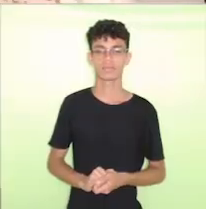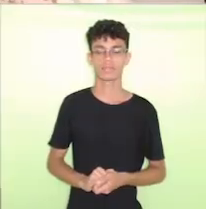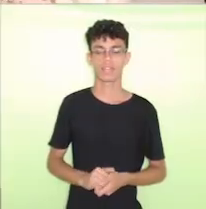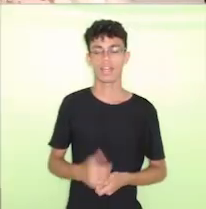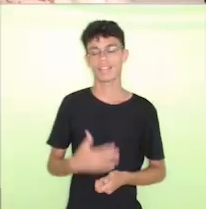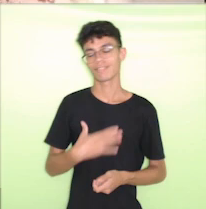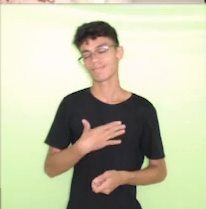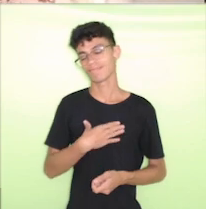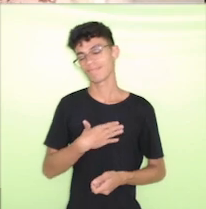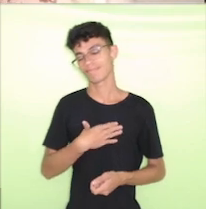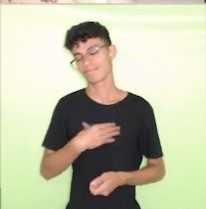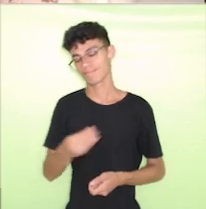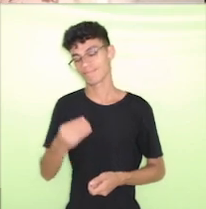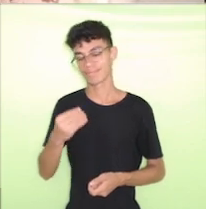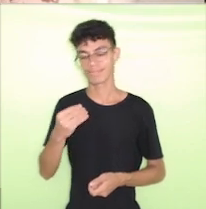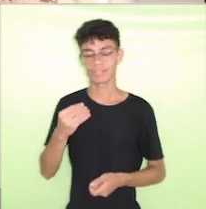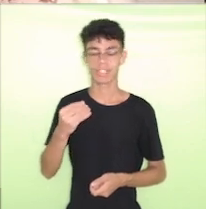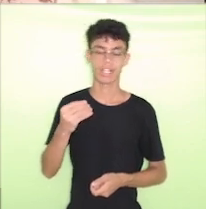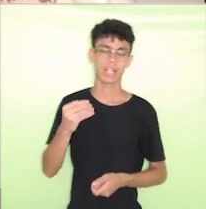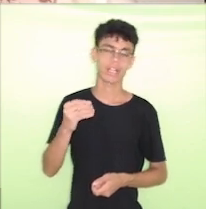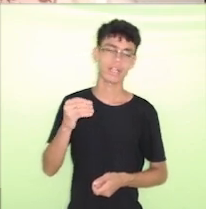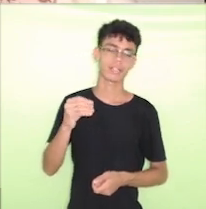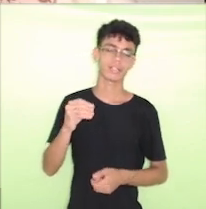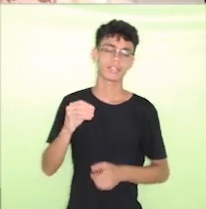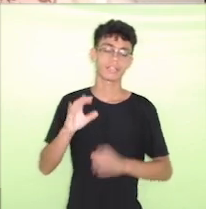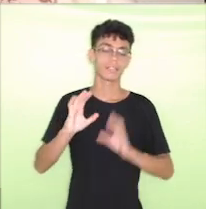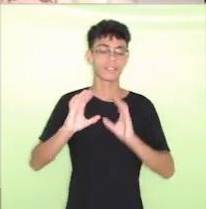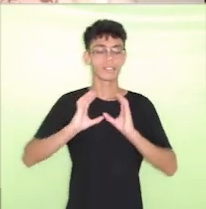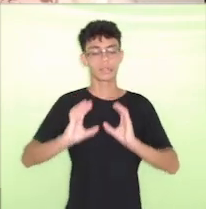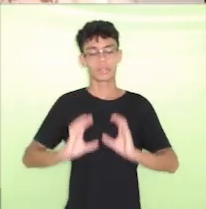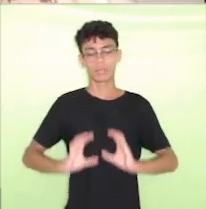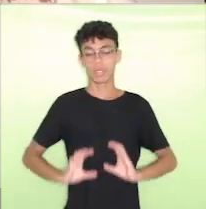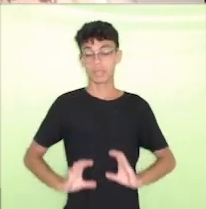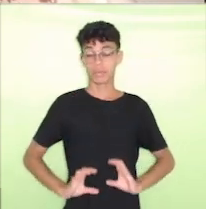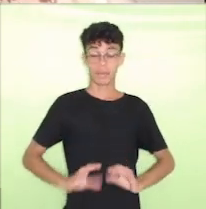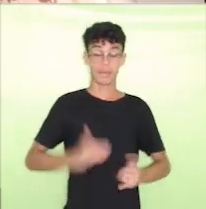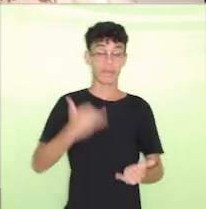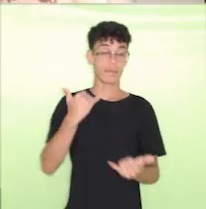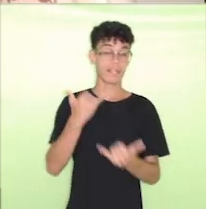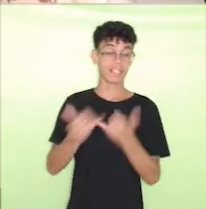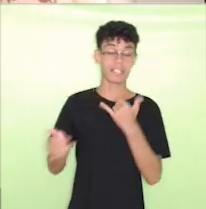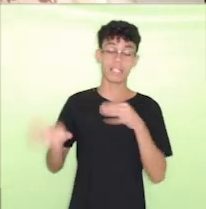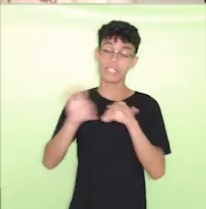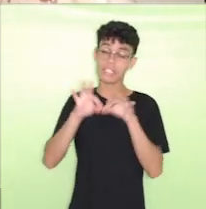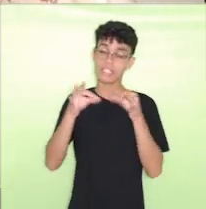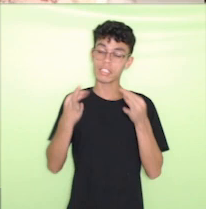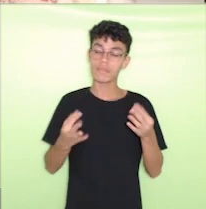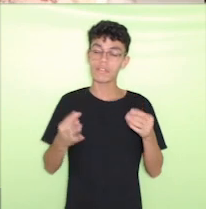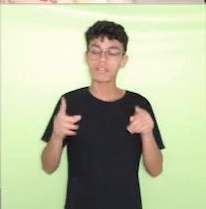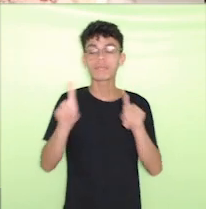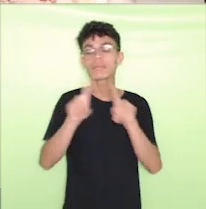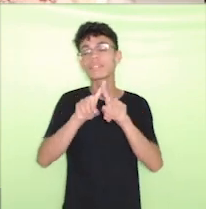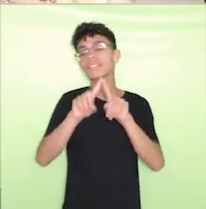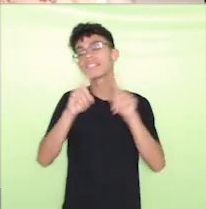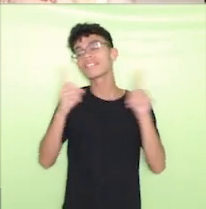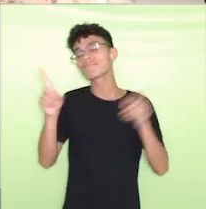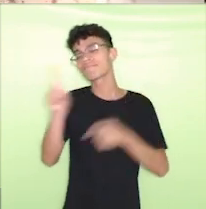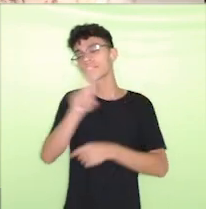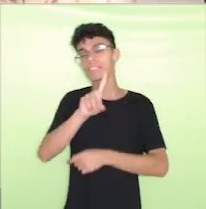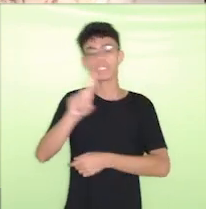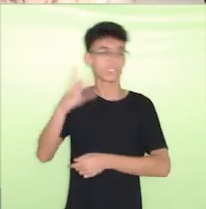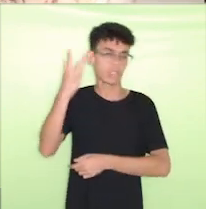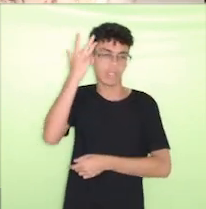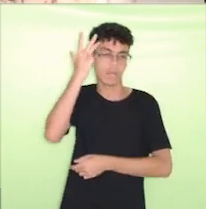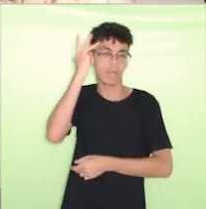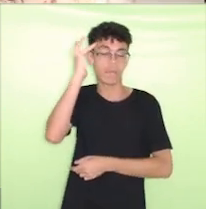Minha filha, certas condutas podem parecer inofensivas, mas não são. Às vezes nem